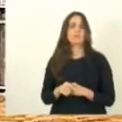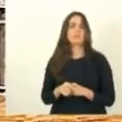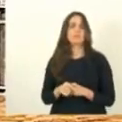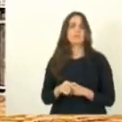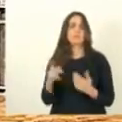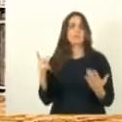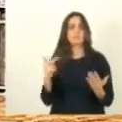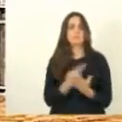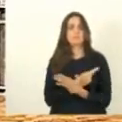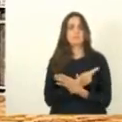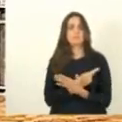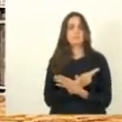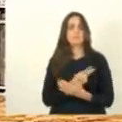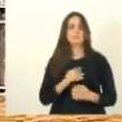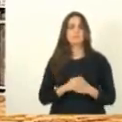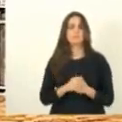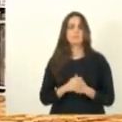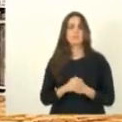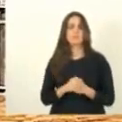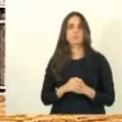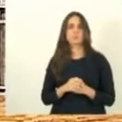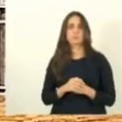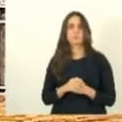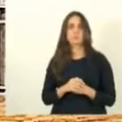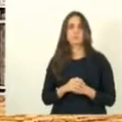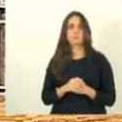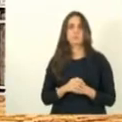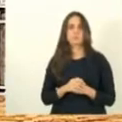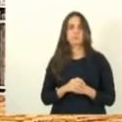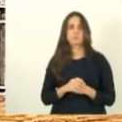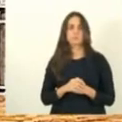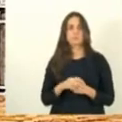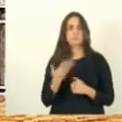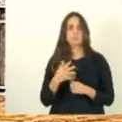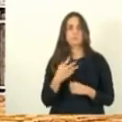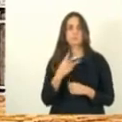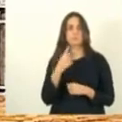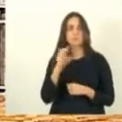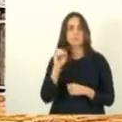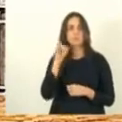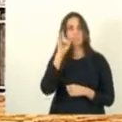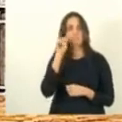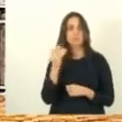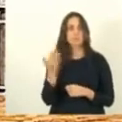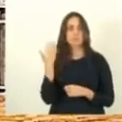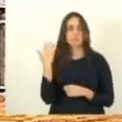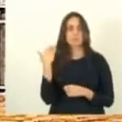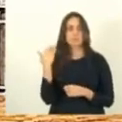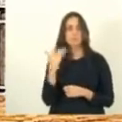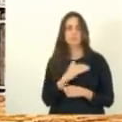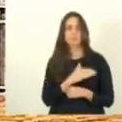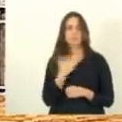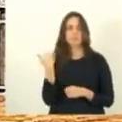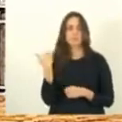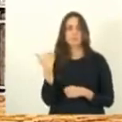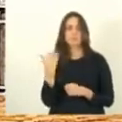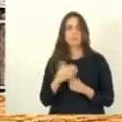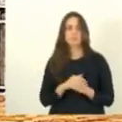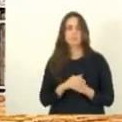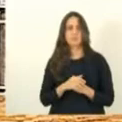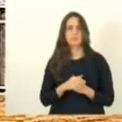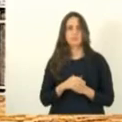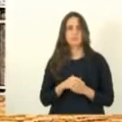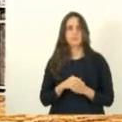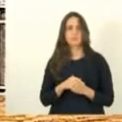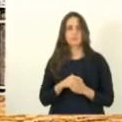Na realidade, há quase 30 dias, praticamente, faleceu, né, no